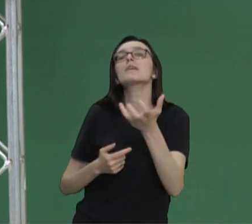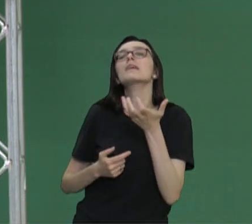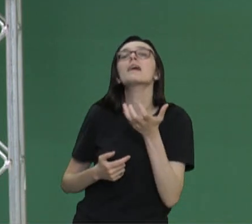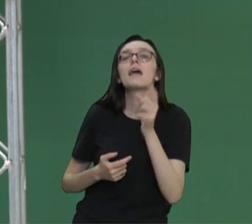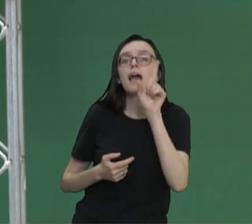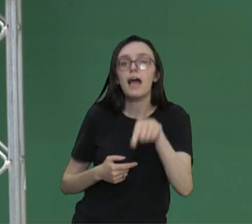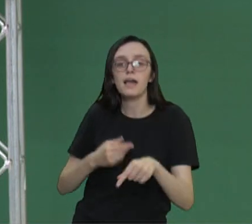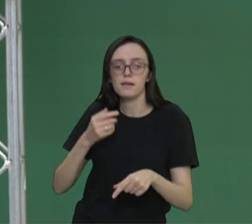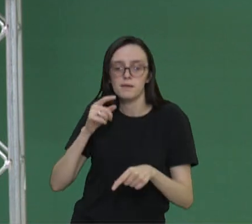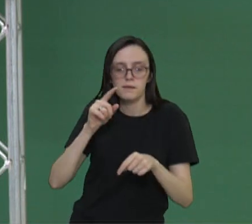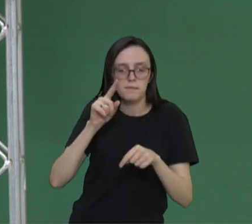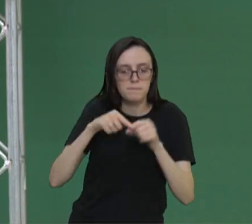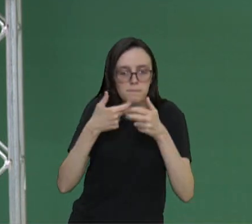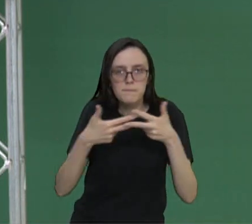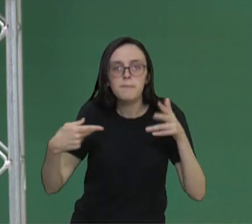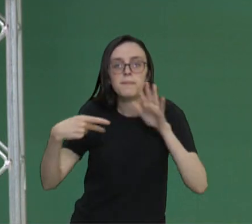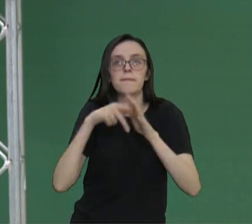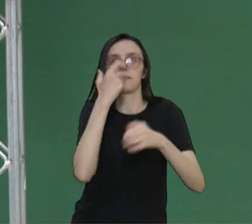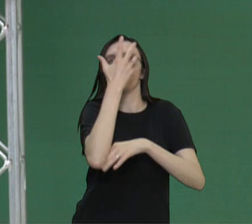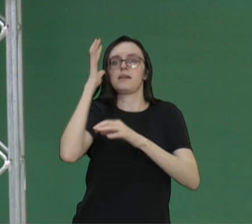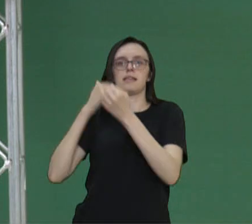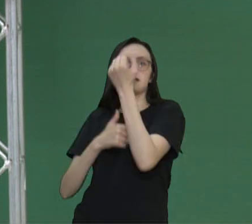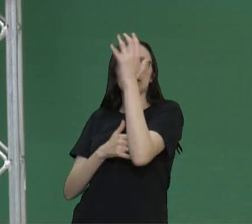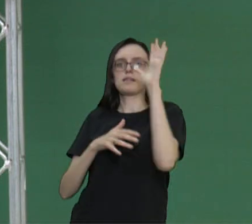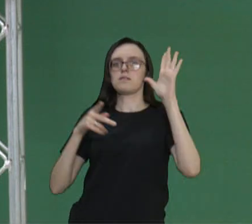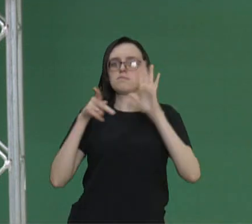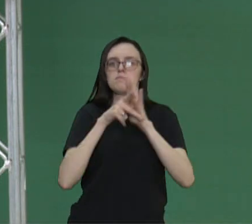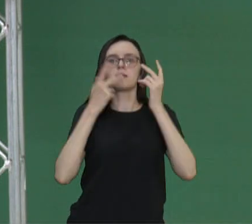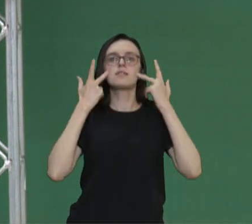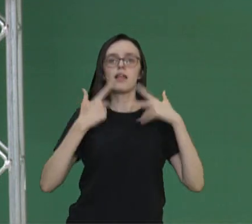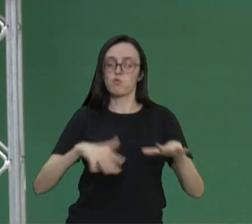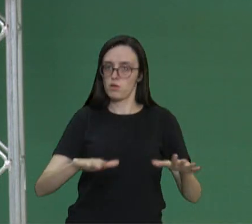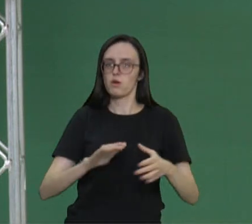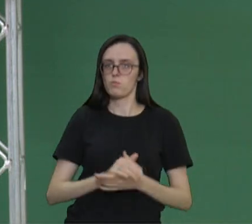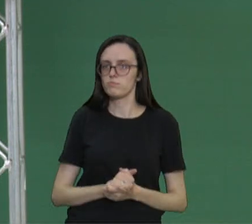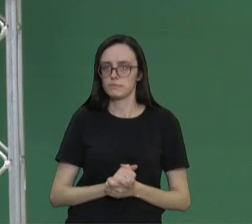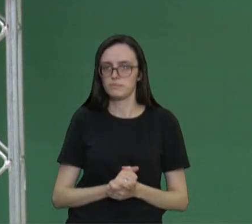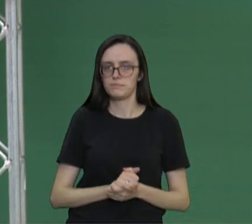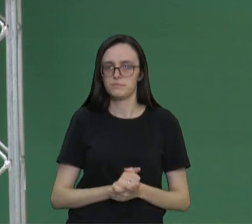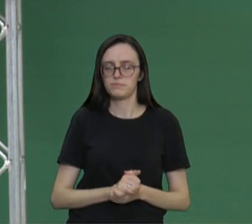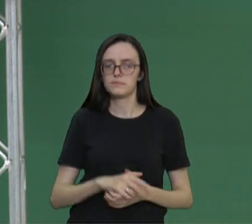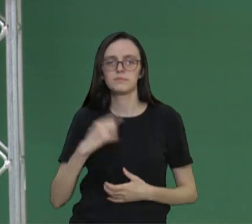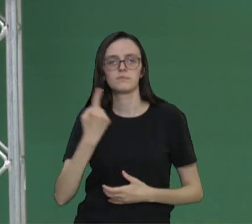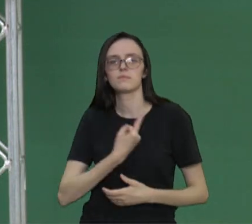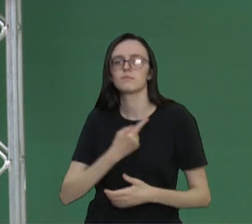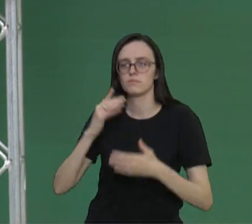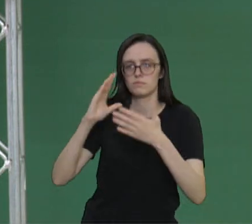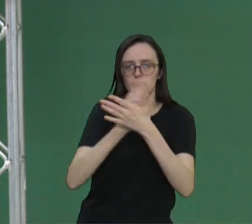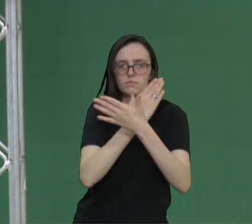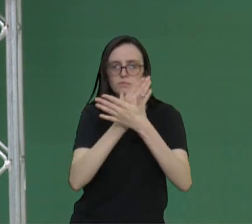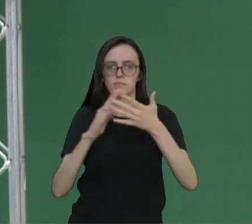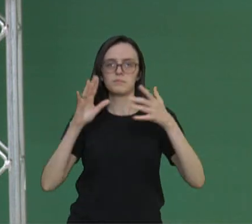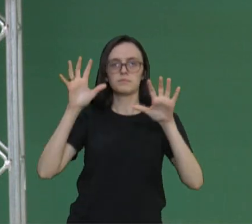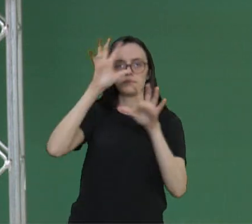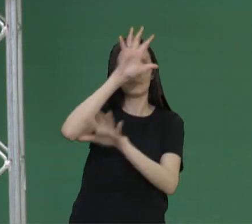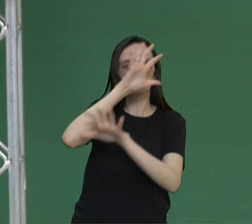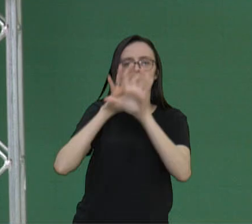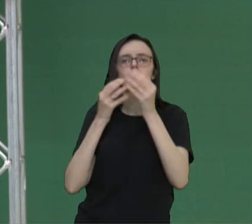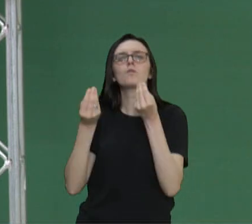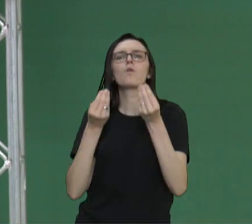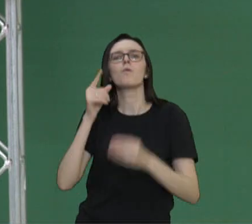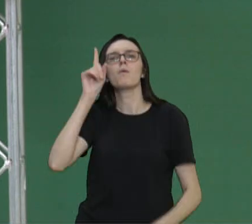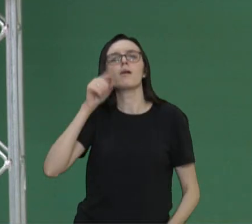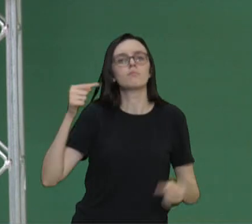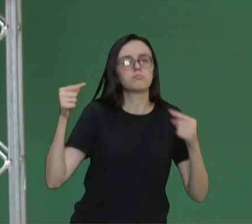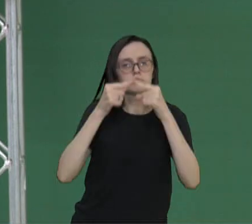de produtos naturais, que aqui tinha muito. E aí nós dividimos a formação do território brasileiro de